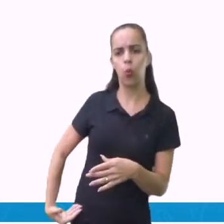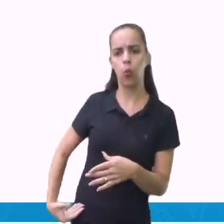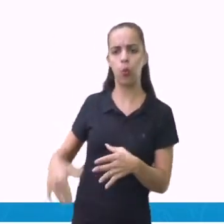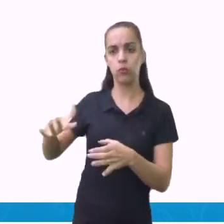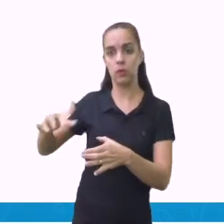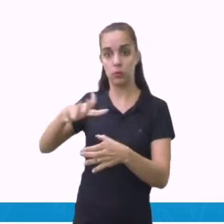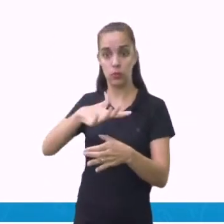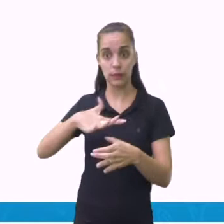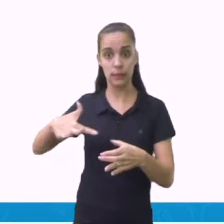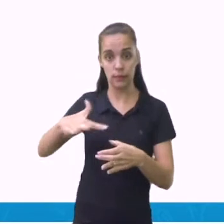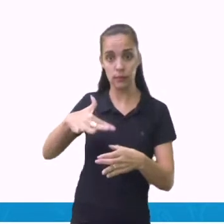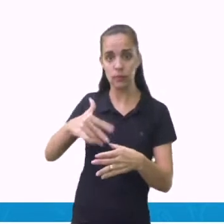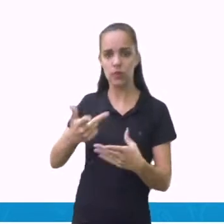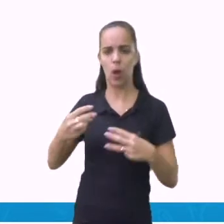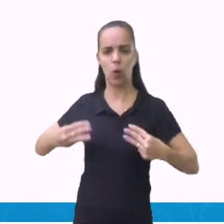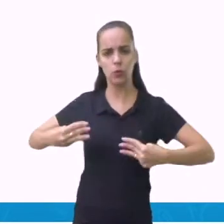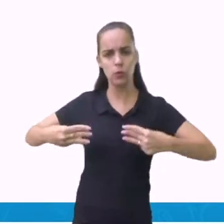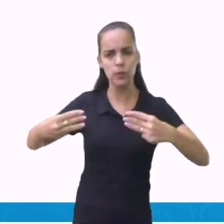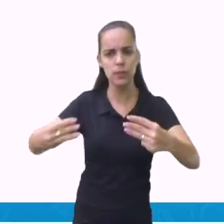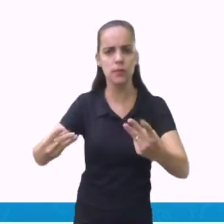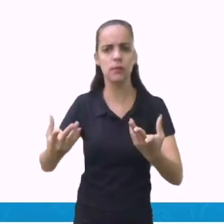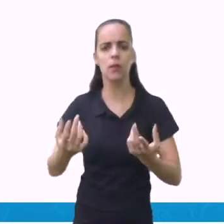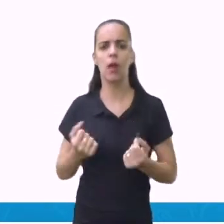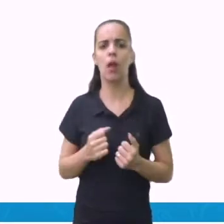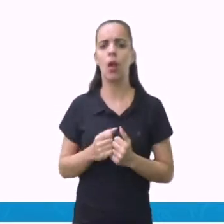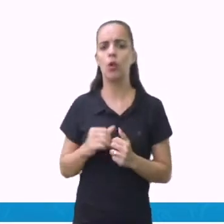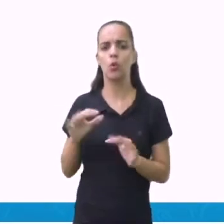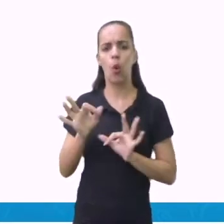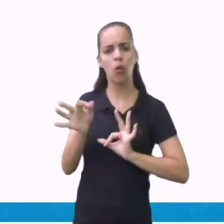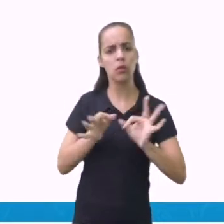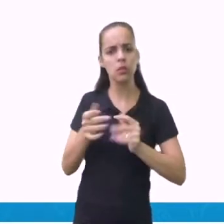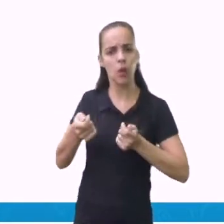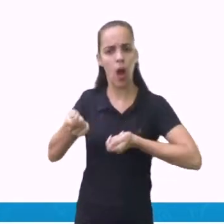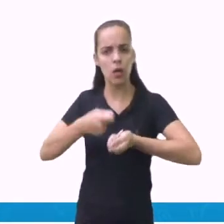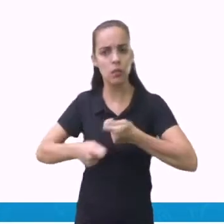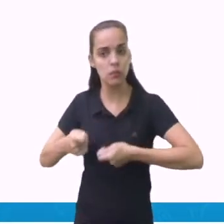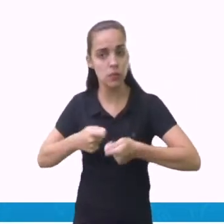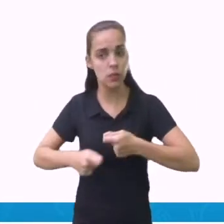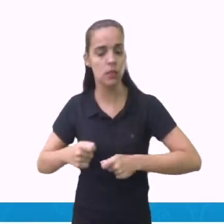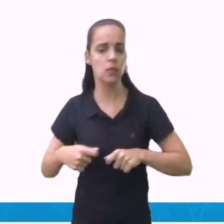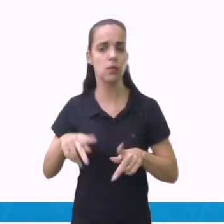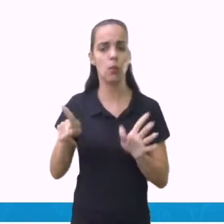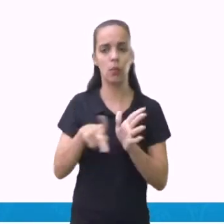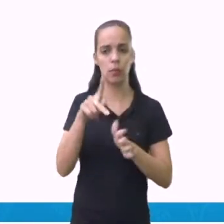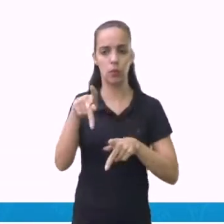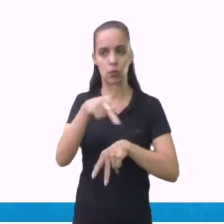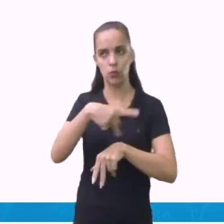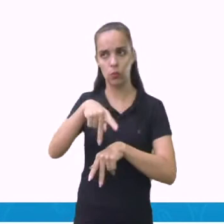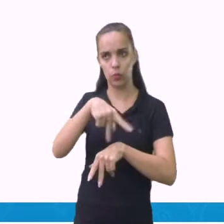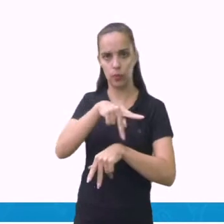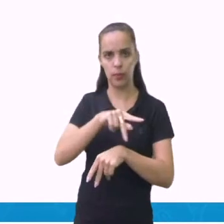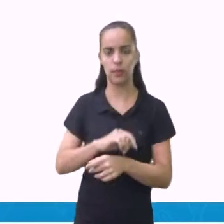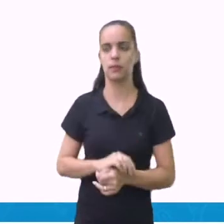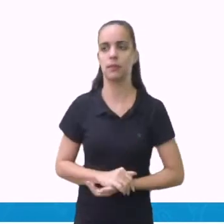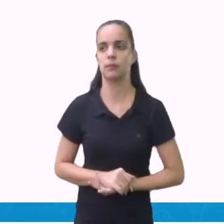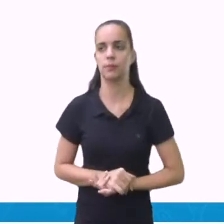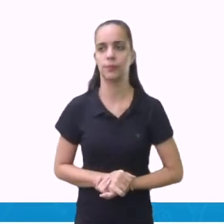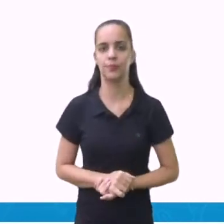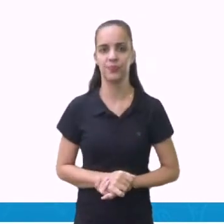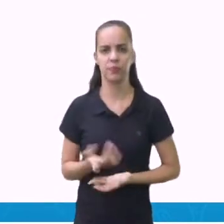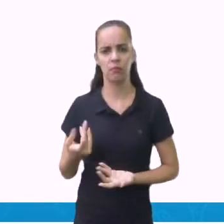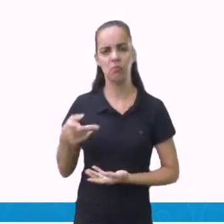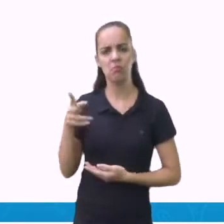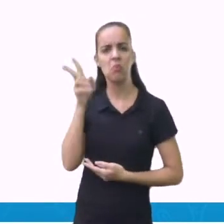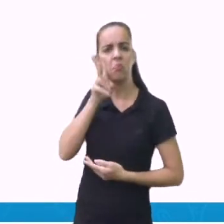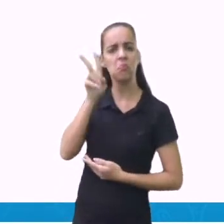e todas as outras partes da organização política do nosso país. Então, qual é a história? Quais são as histórias